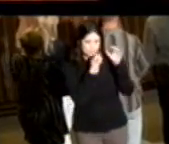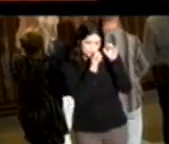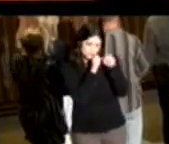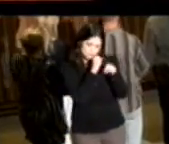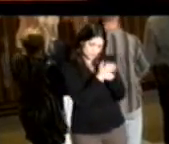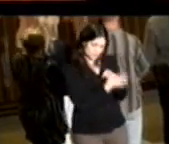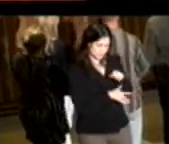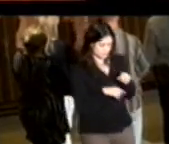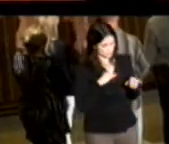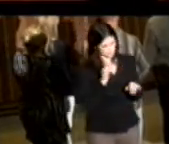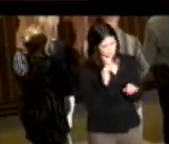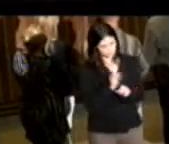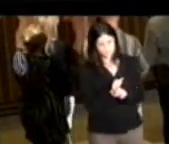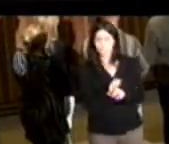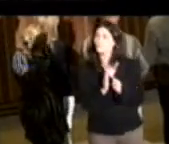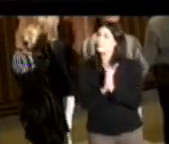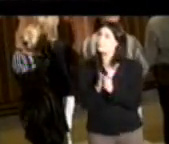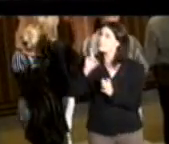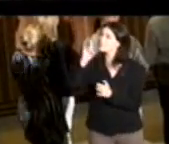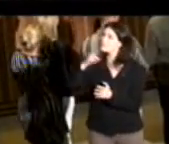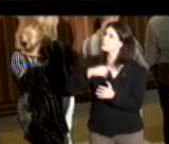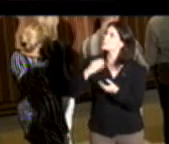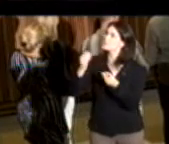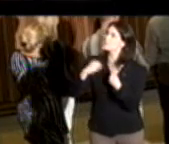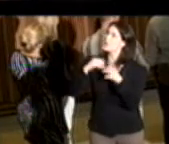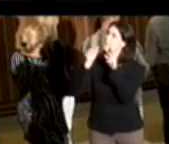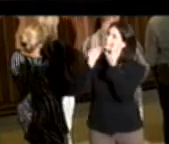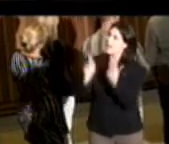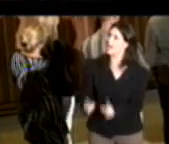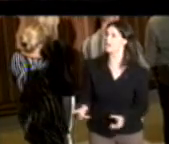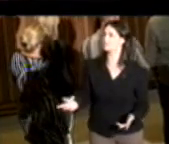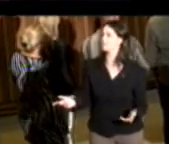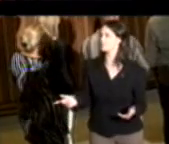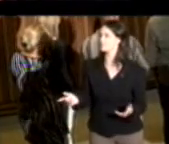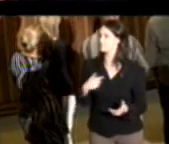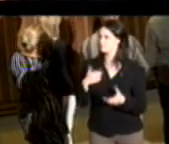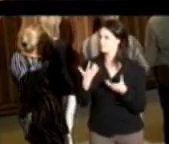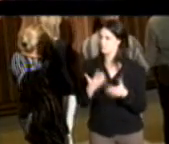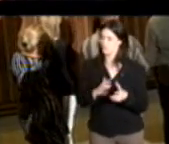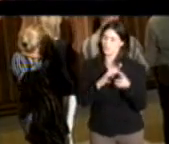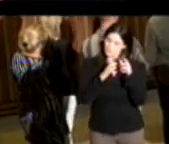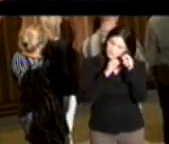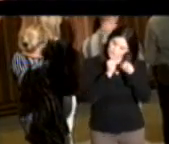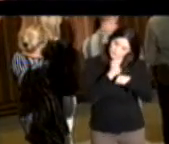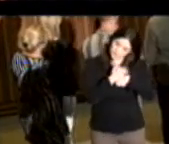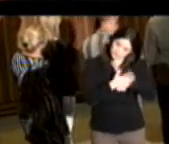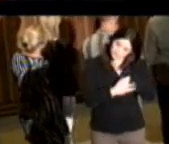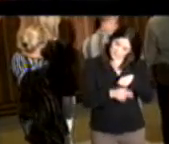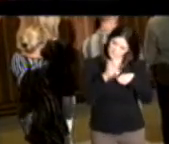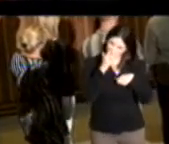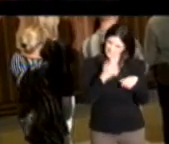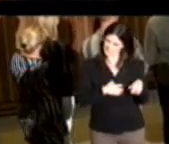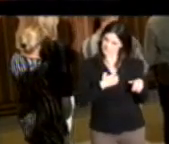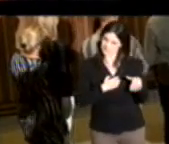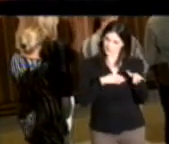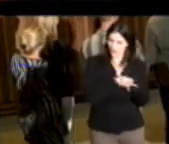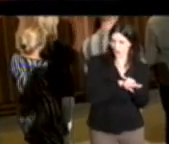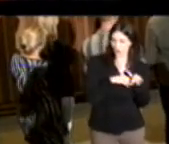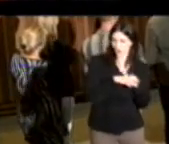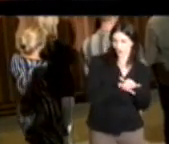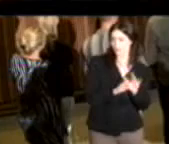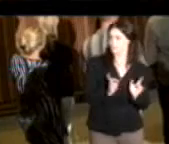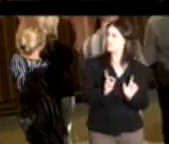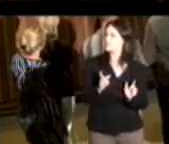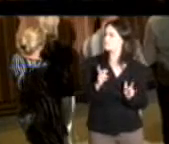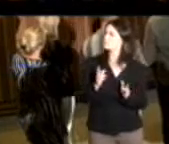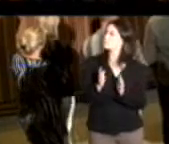meu coração. Até que algumas destas coisas vão ficar como cicatrizes.